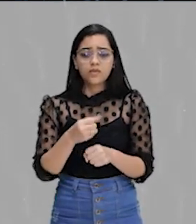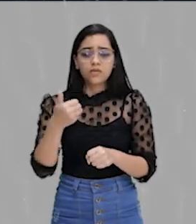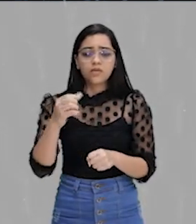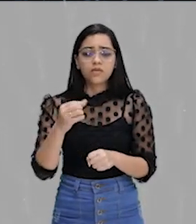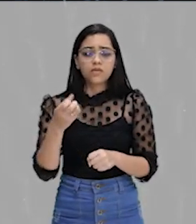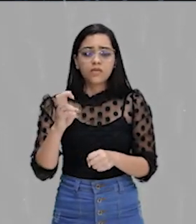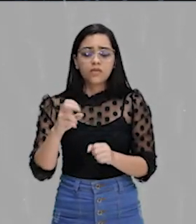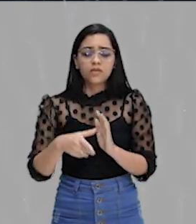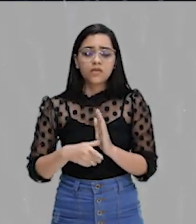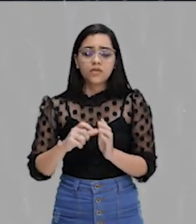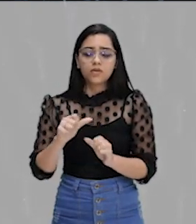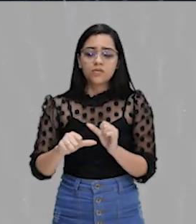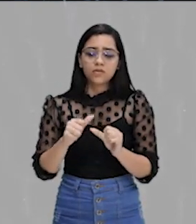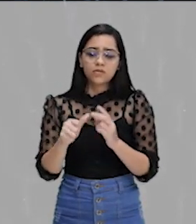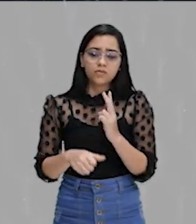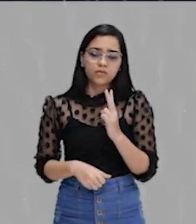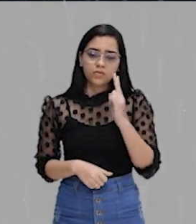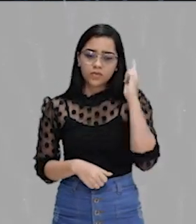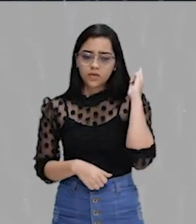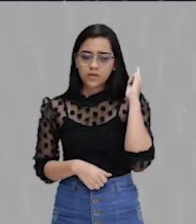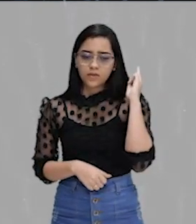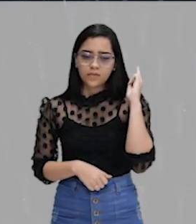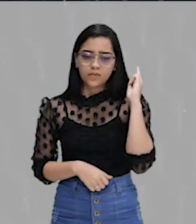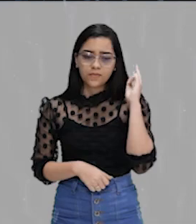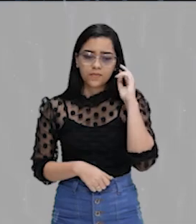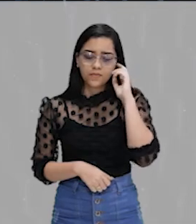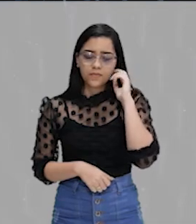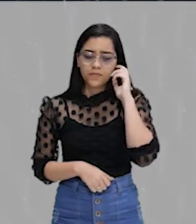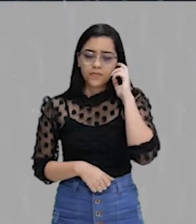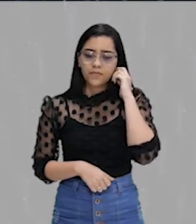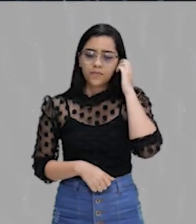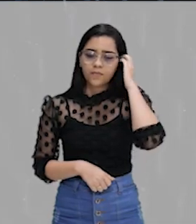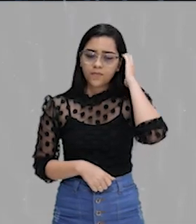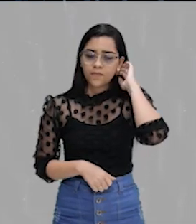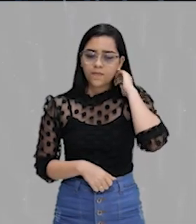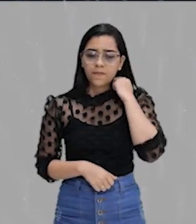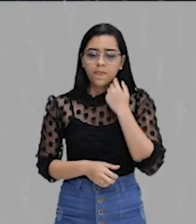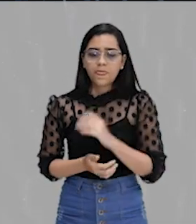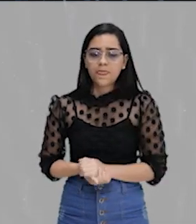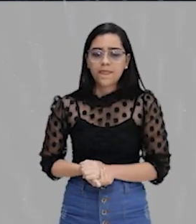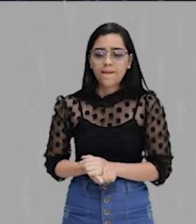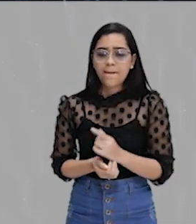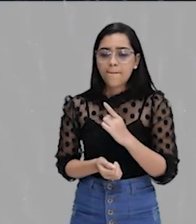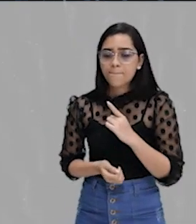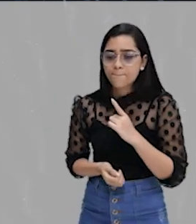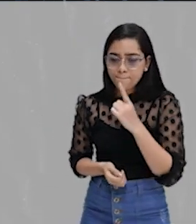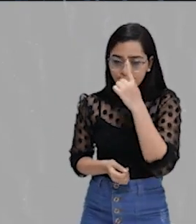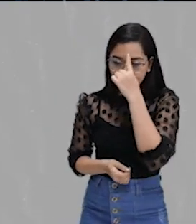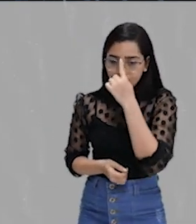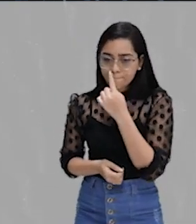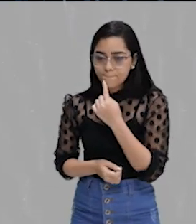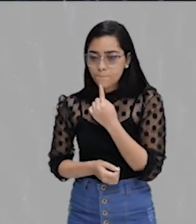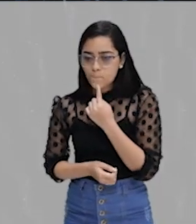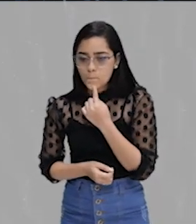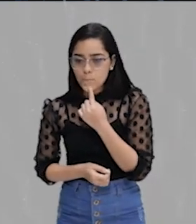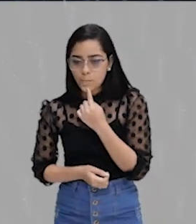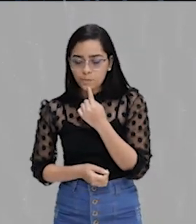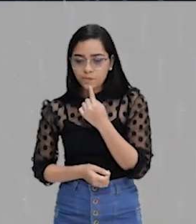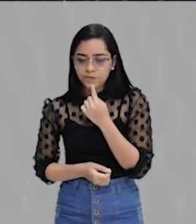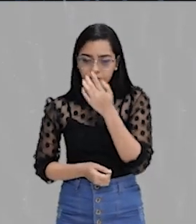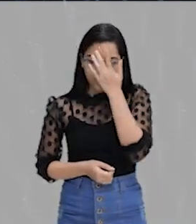antes da mudança, né, do vestibular, a partir de 2016. Uma questão que nós temos uma imagem, né,